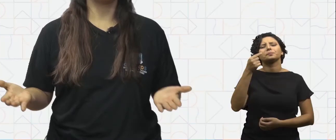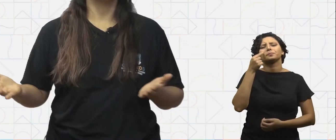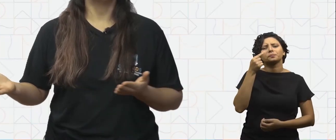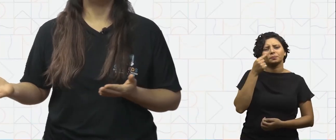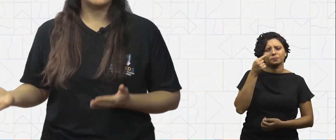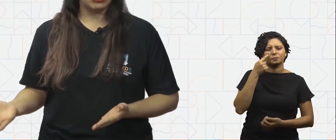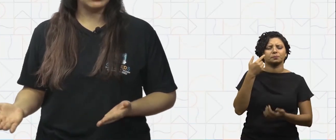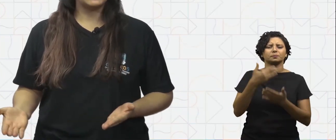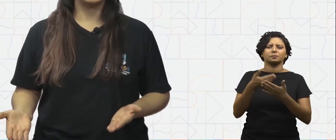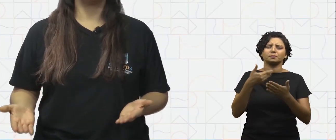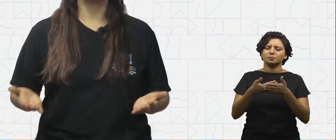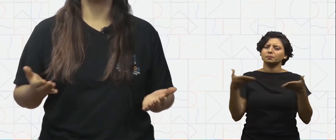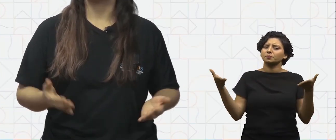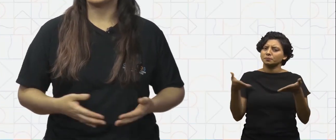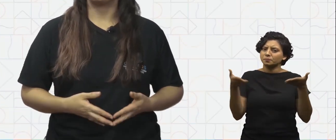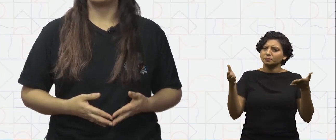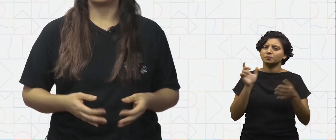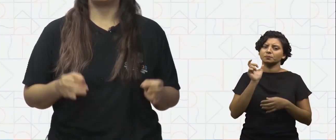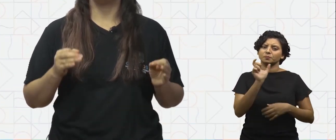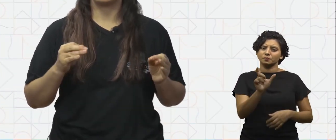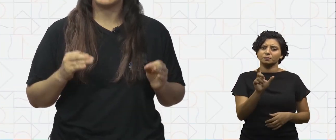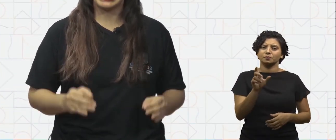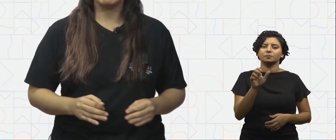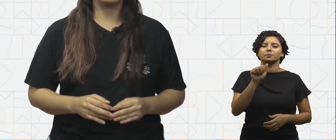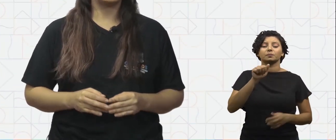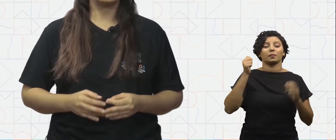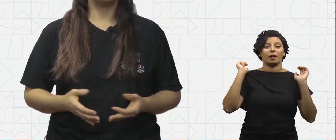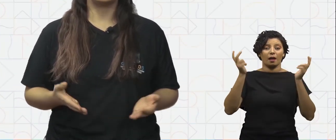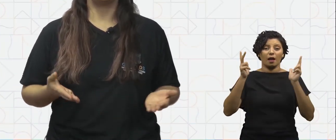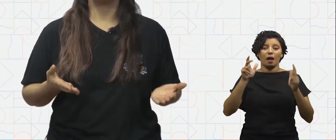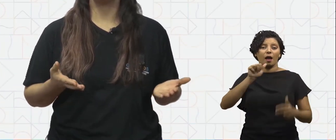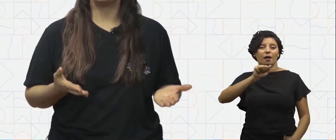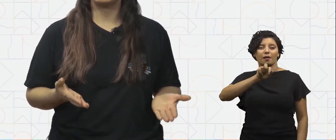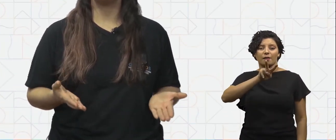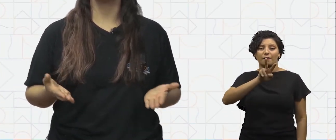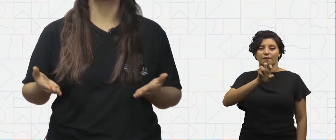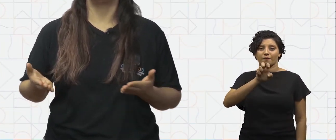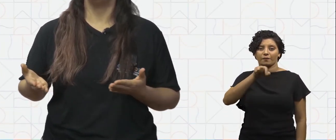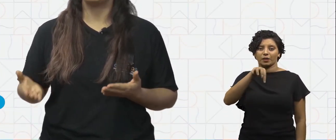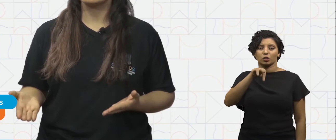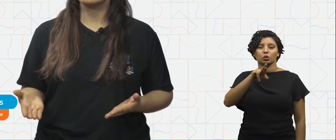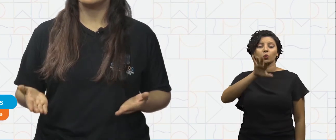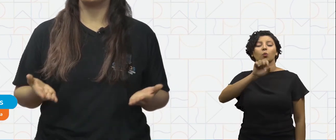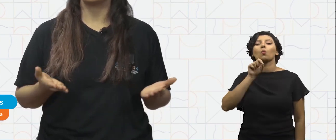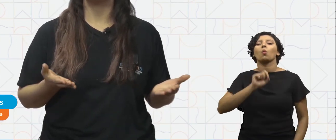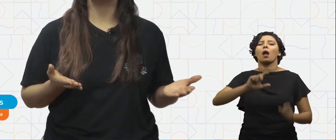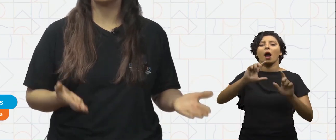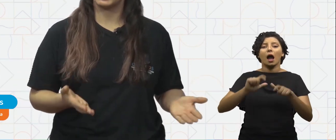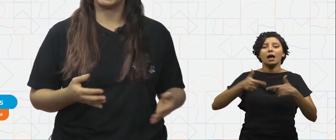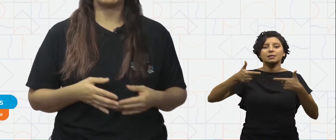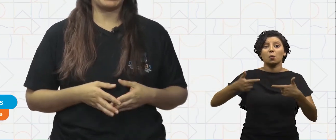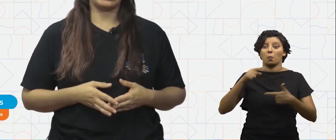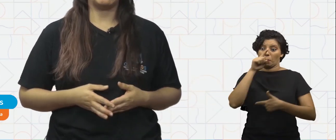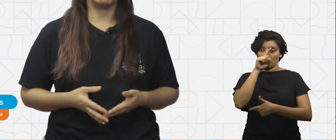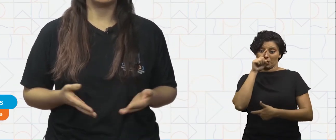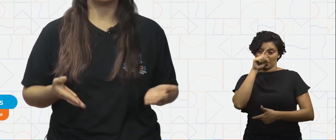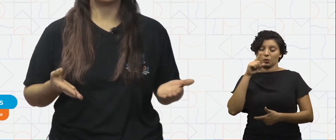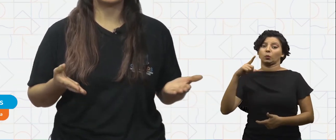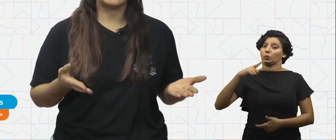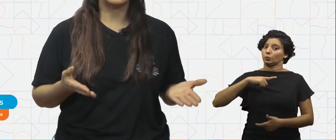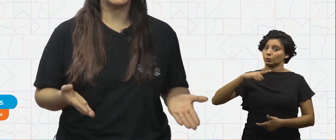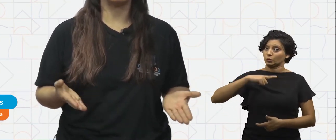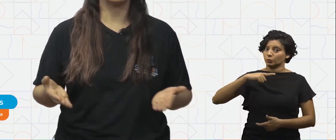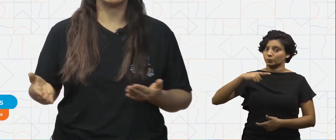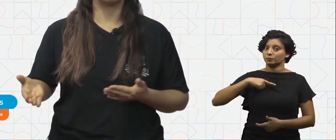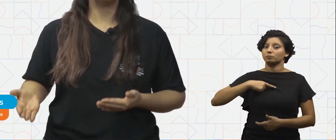Você viu na aula de hoje que a palavra aventura refere-se a uma ação em que se corre perigo.